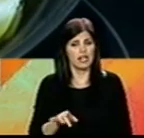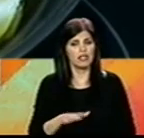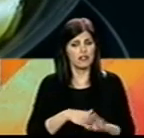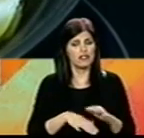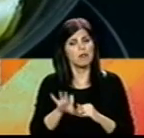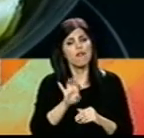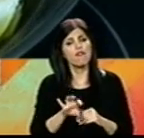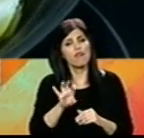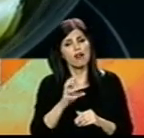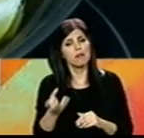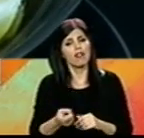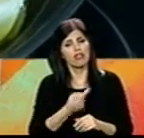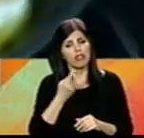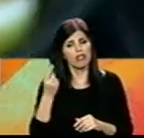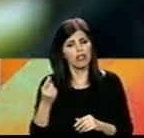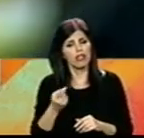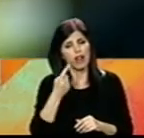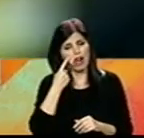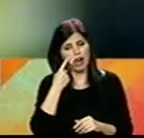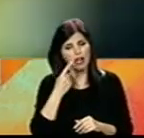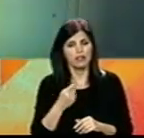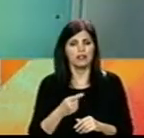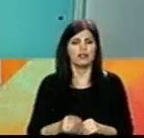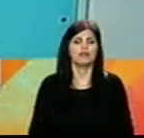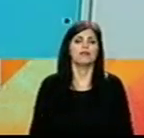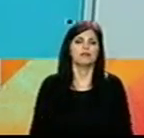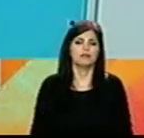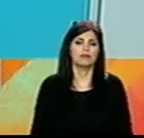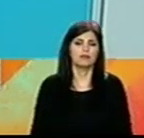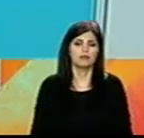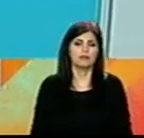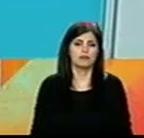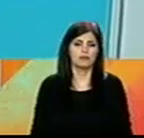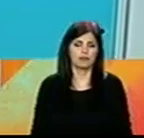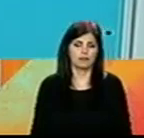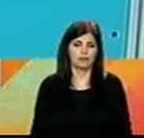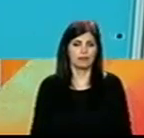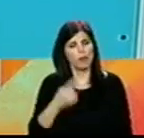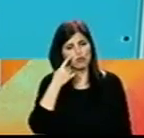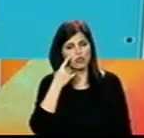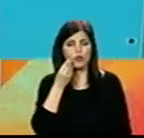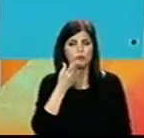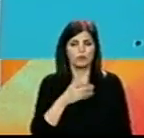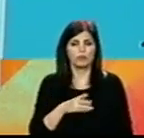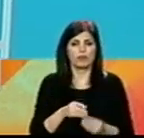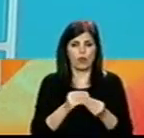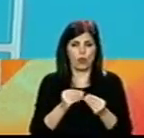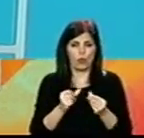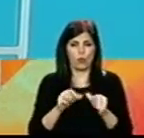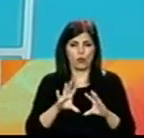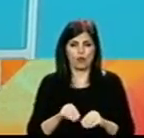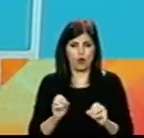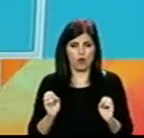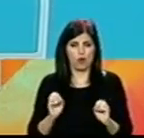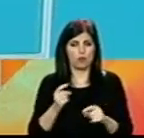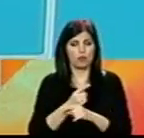manera casera y a ojo de la experiencia. No sé si va a salir, ¿eh? Sí, calma. Entretanto, o puré eu não desliguei, porque eu